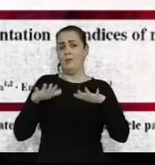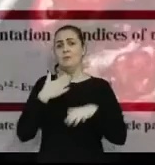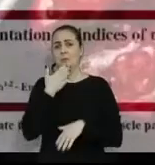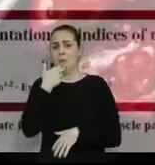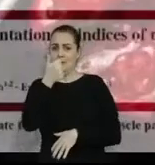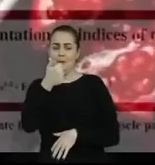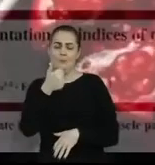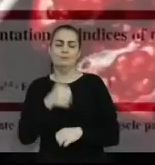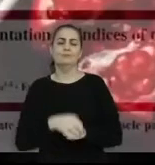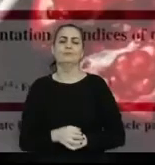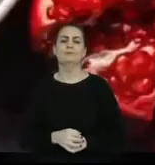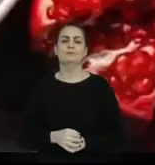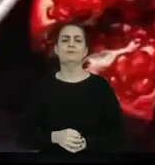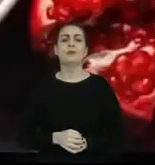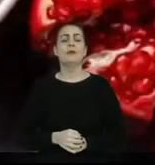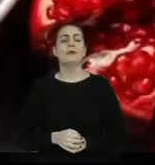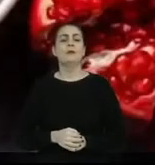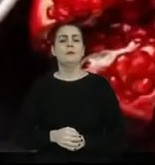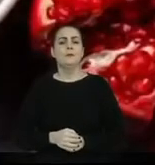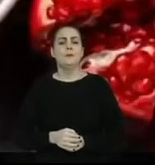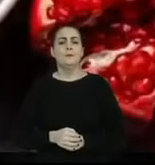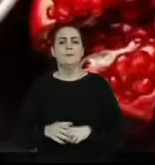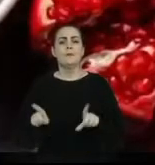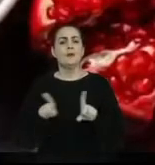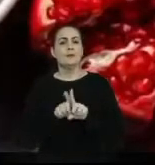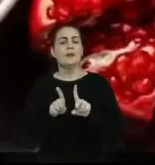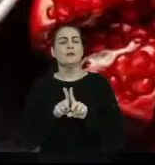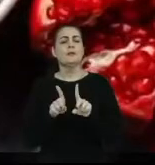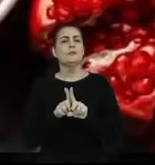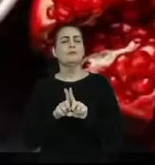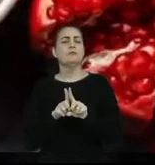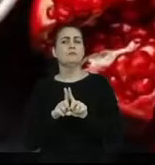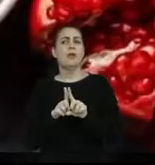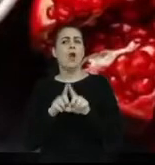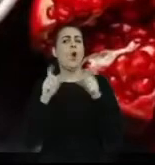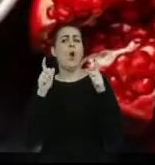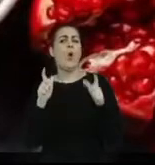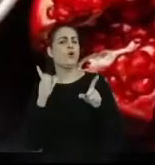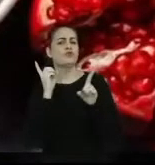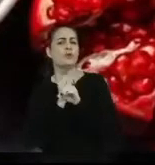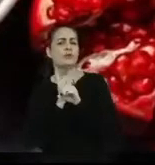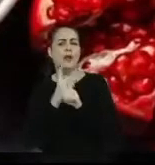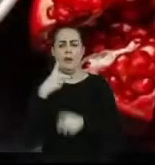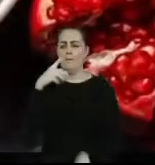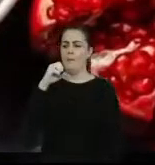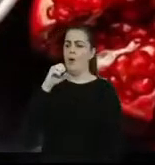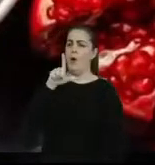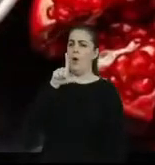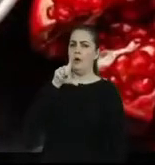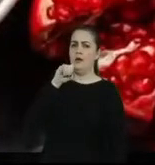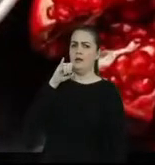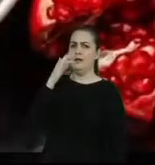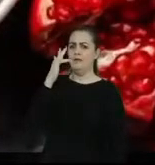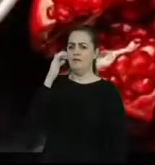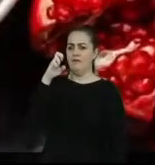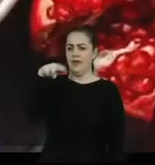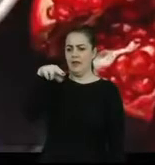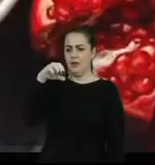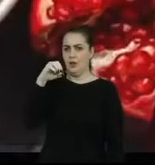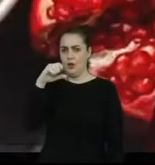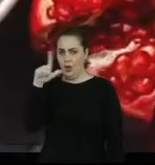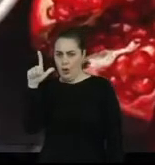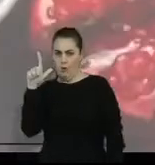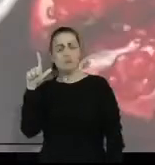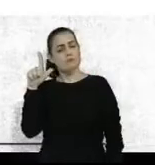aí, onde mais a gente pode encontrar polifenol? Eu trouxe a beterraba, claro, porque ela é a queridinha, a estrela do nitrato. Mas a gente pode